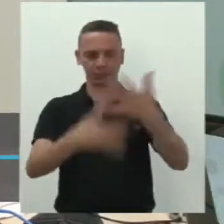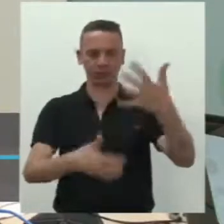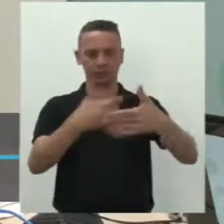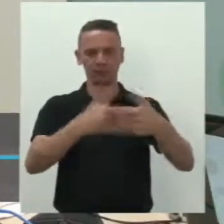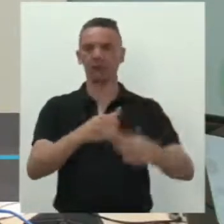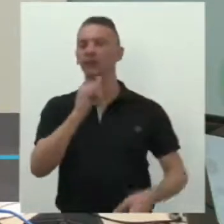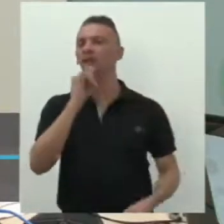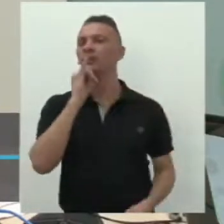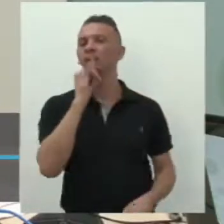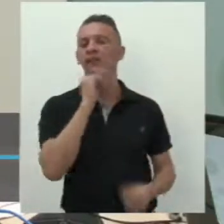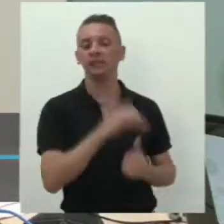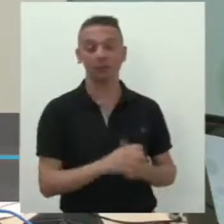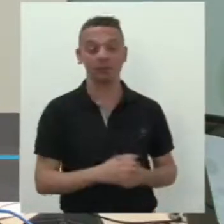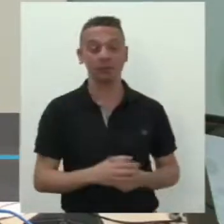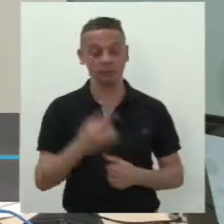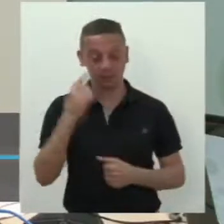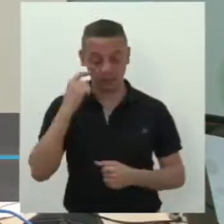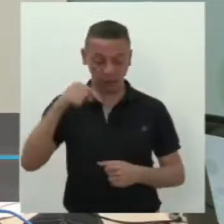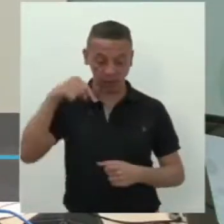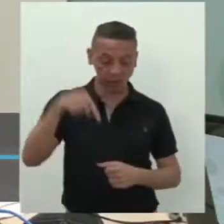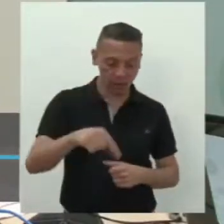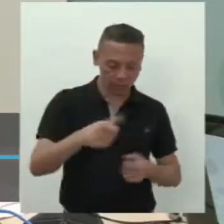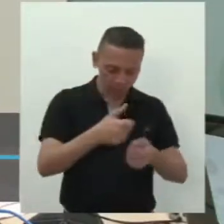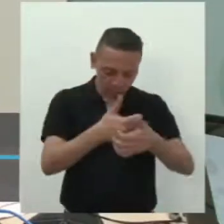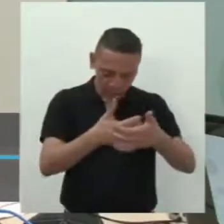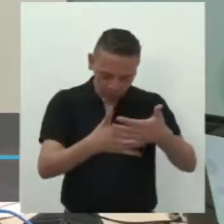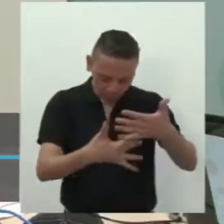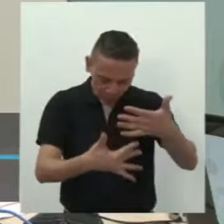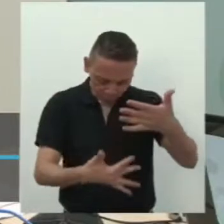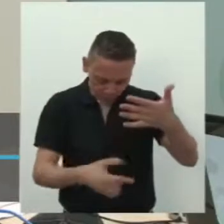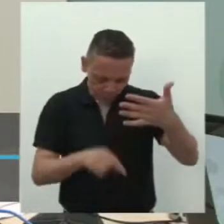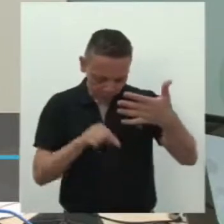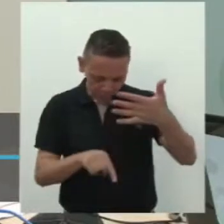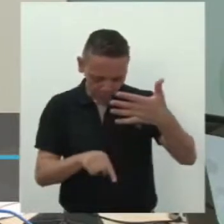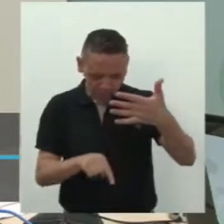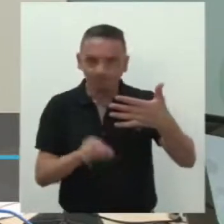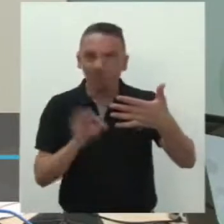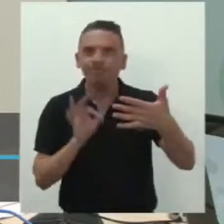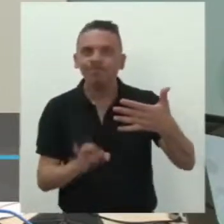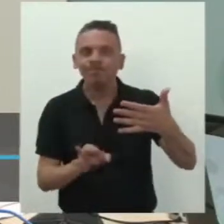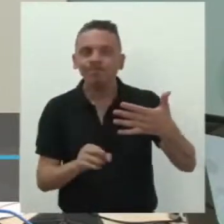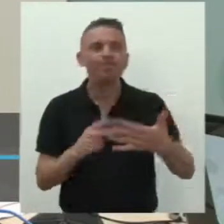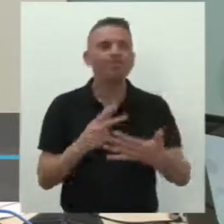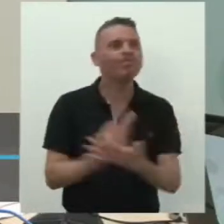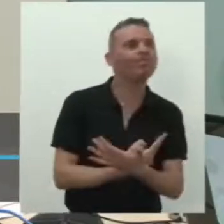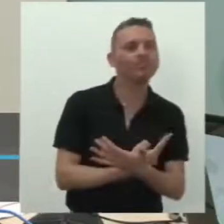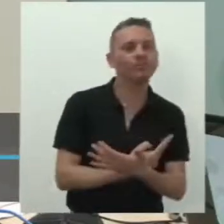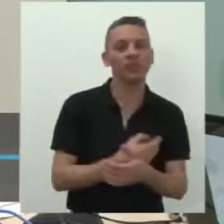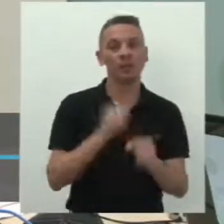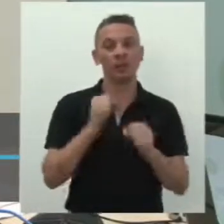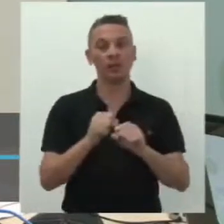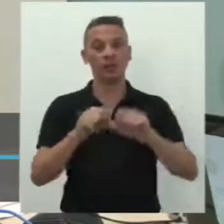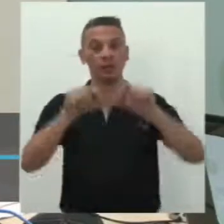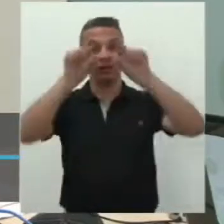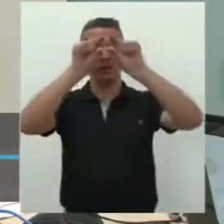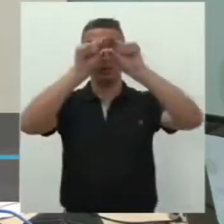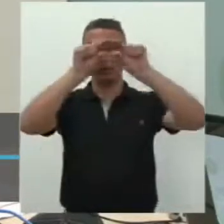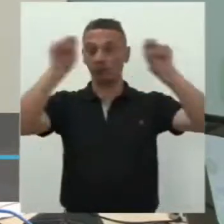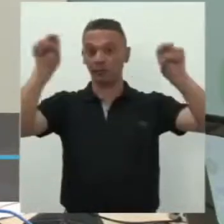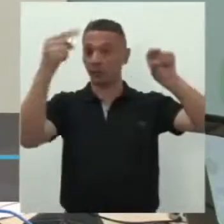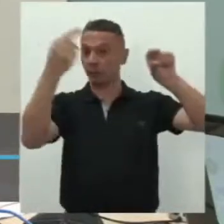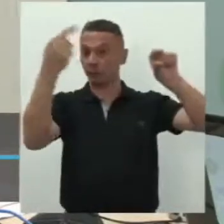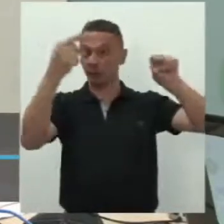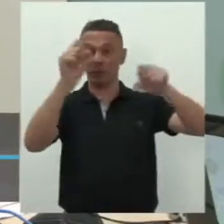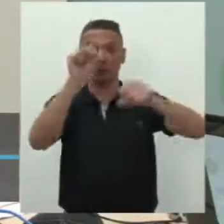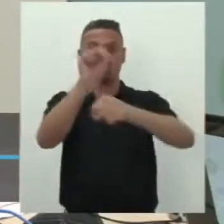é que você vai saber quando você está lá embaixo? Putz, será que eu estou preenchendo na coluna certa? O que você pode fazer é congelar a primeira linha de